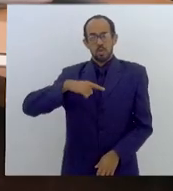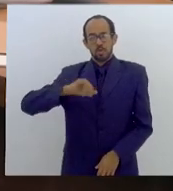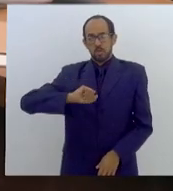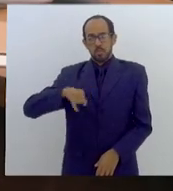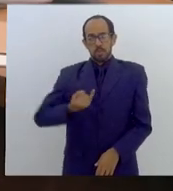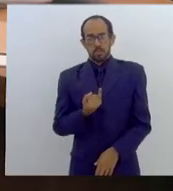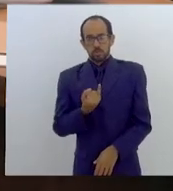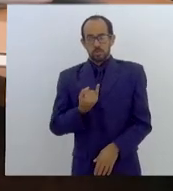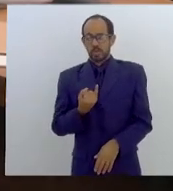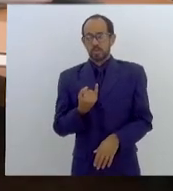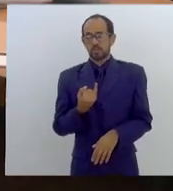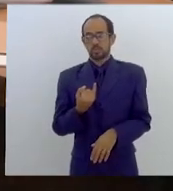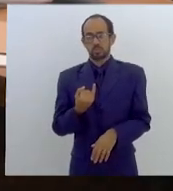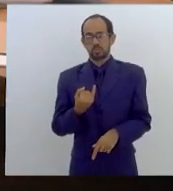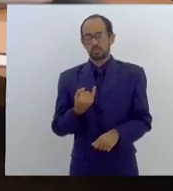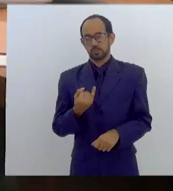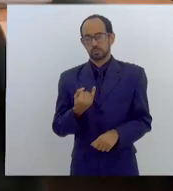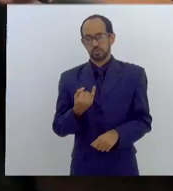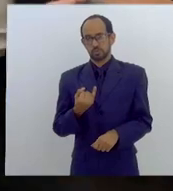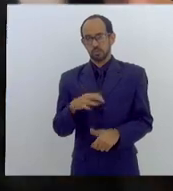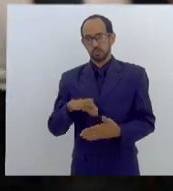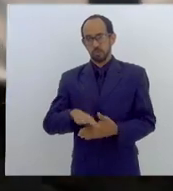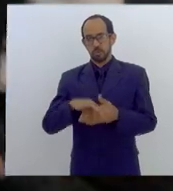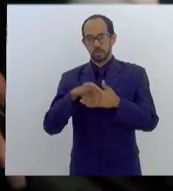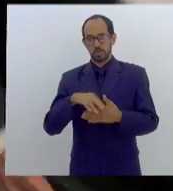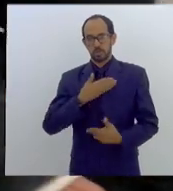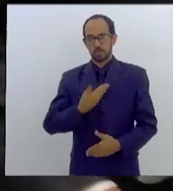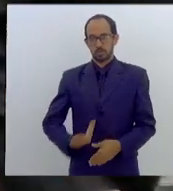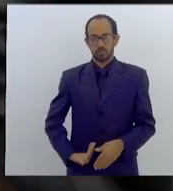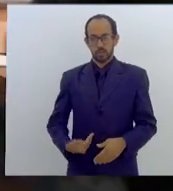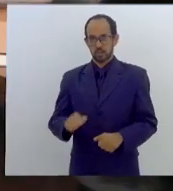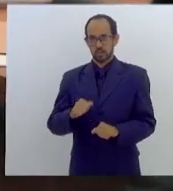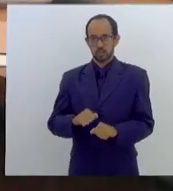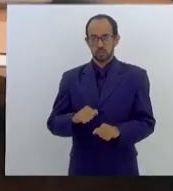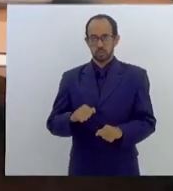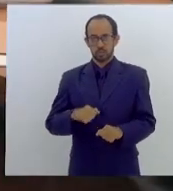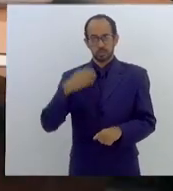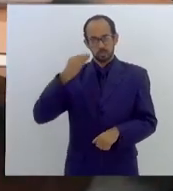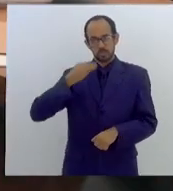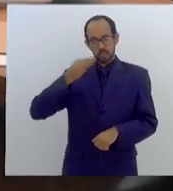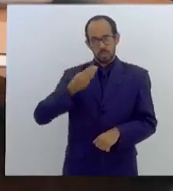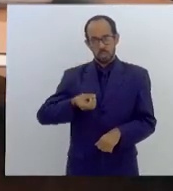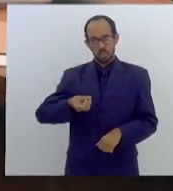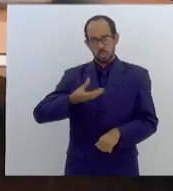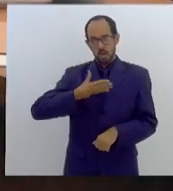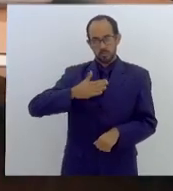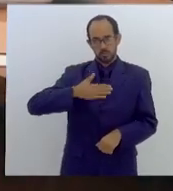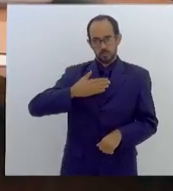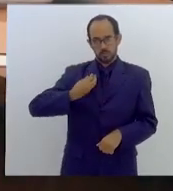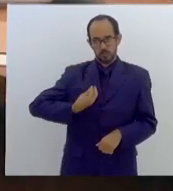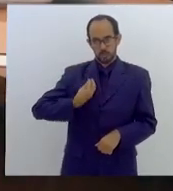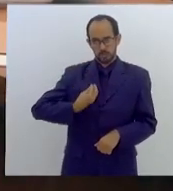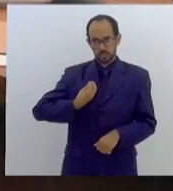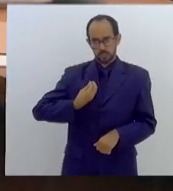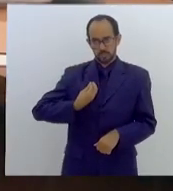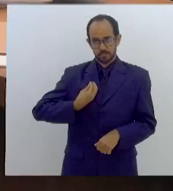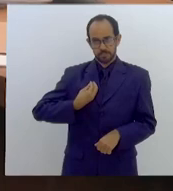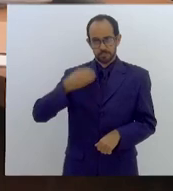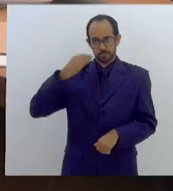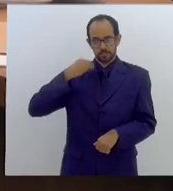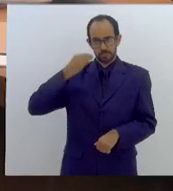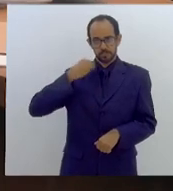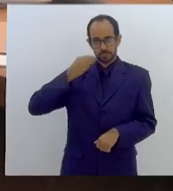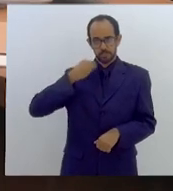oportunidade de, como líder do governo, de ter uma nova experiência na minha vida, uma